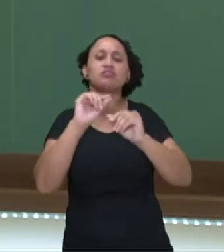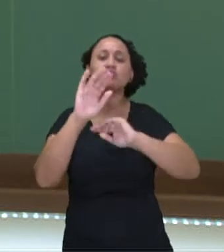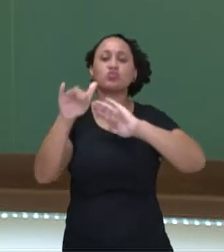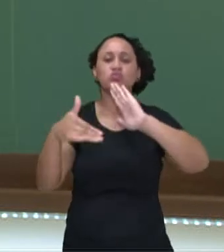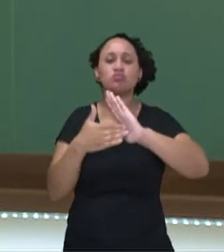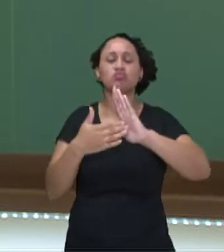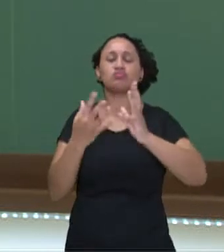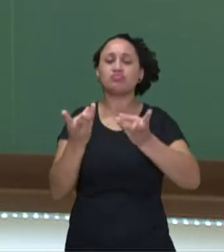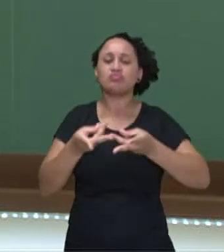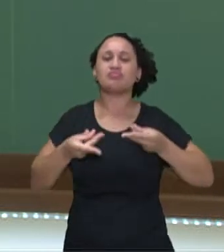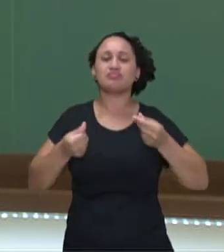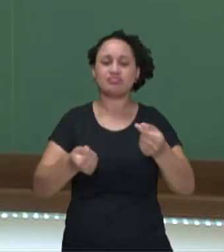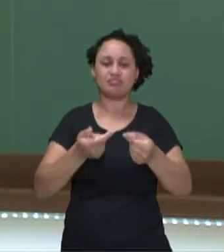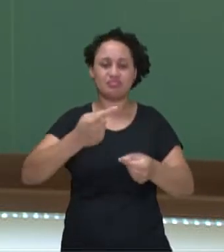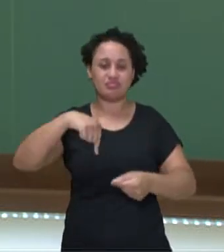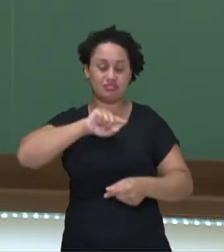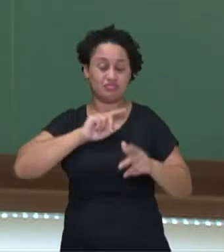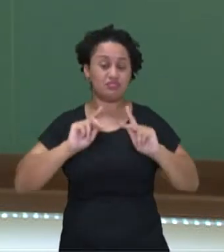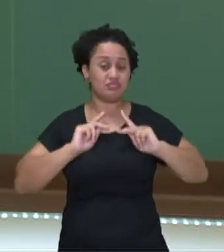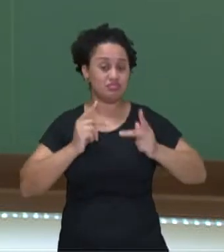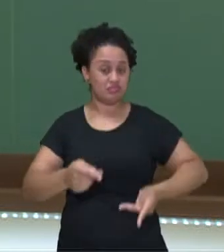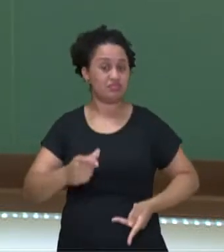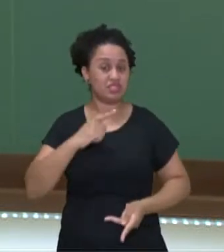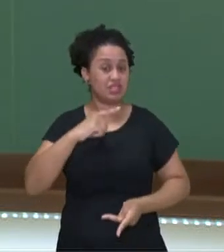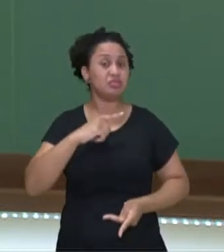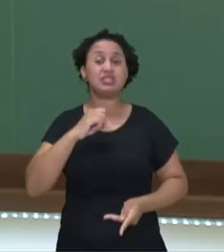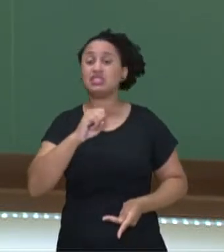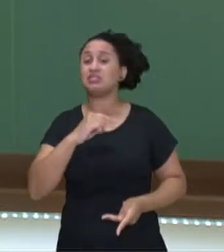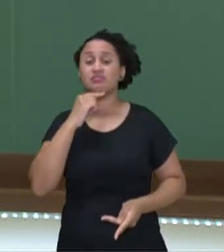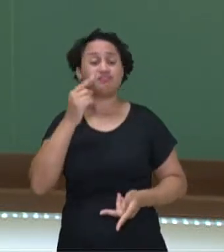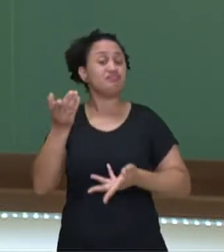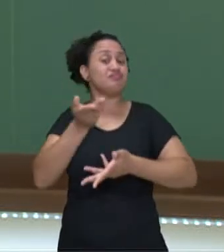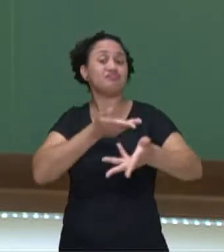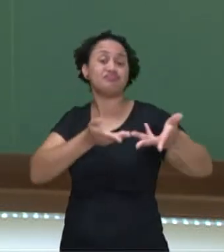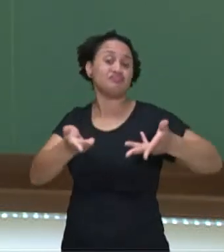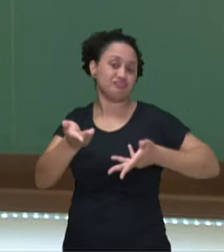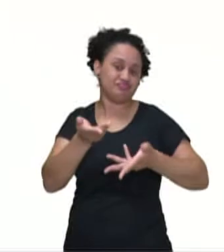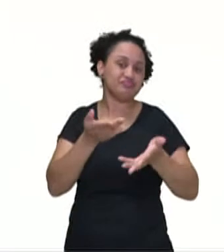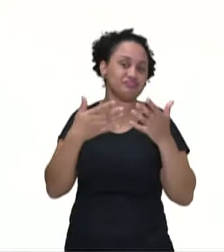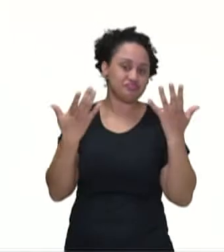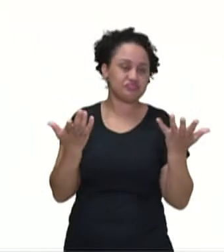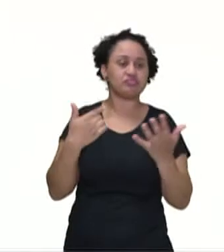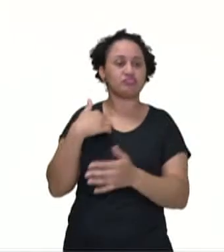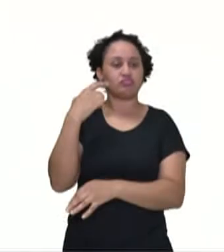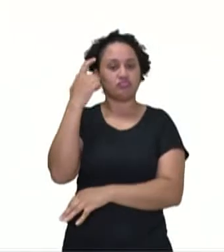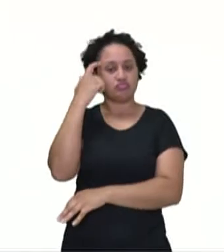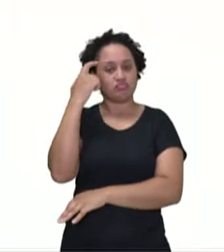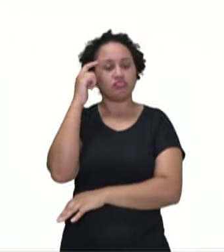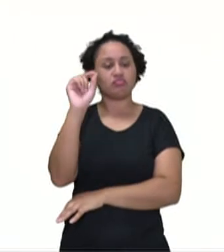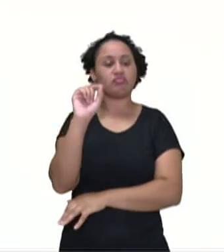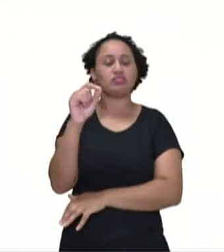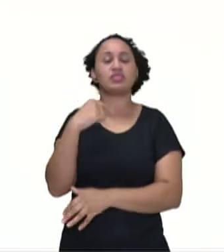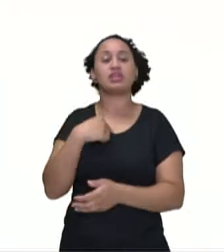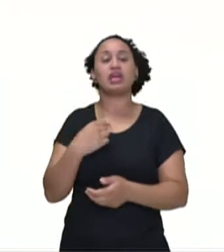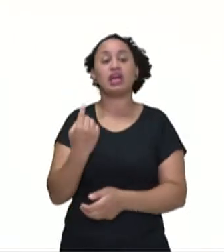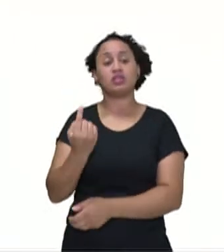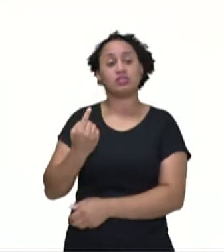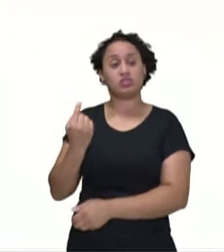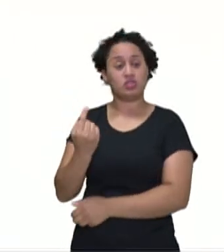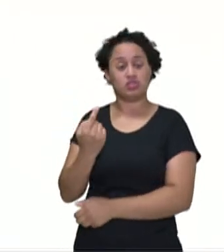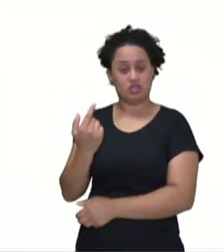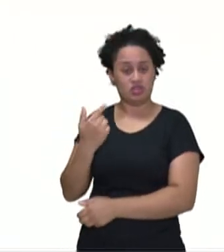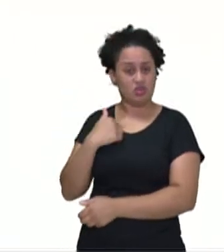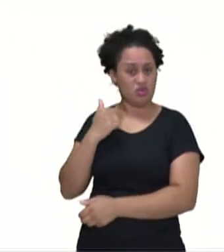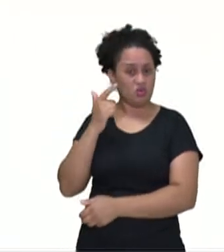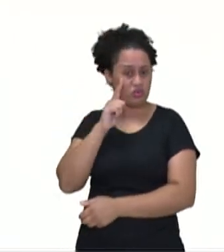habilidades enquanto seres humanos, se nós não convivêssemos uns com os outros. Pense um pouco, sem os outros eu